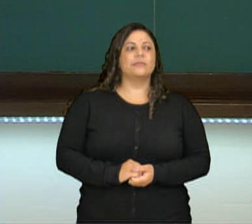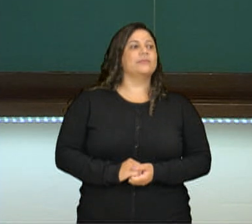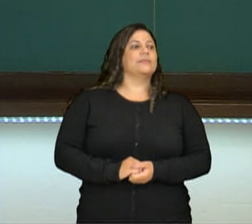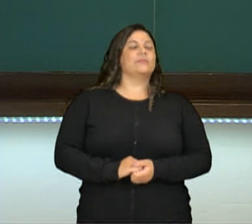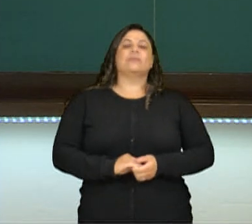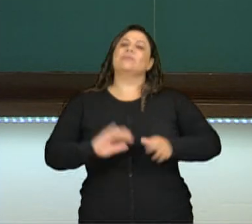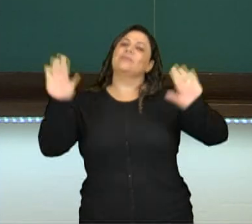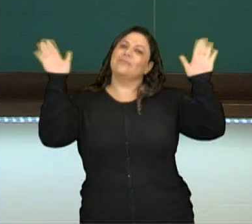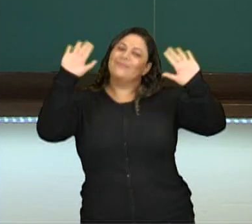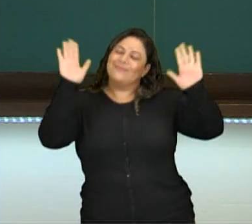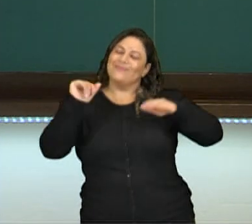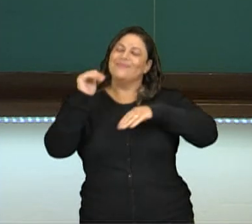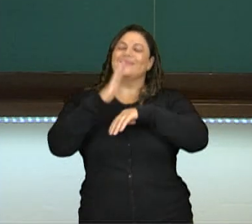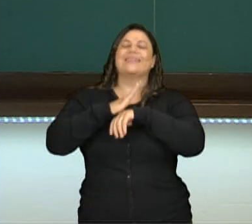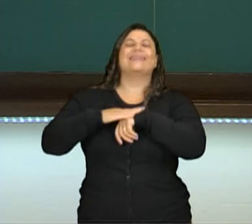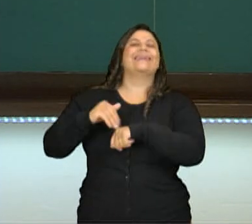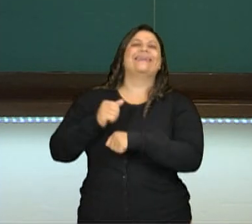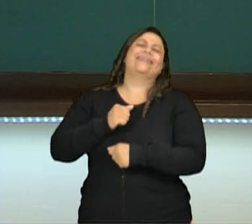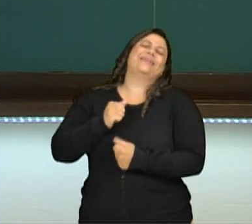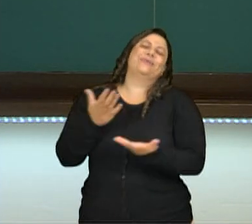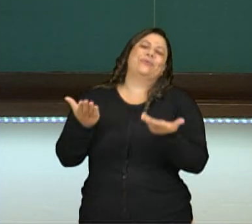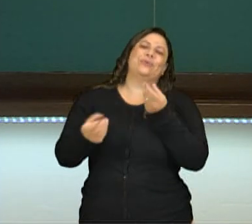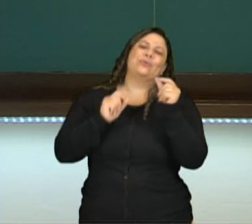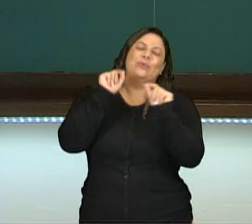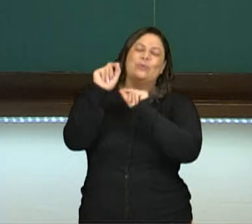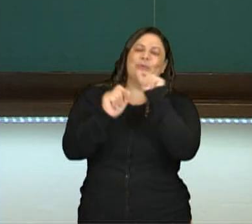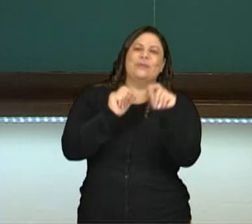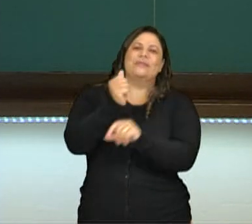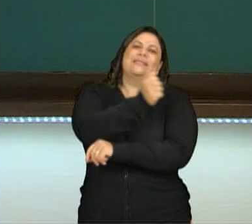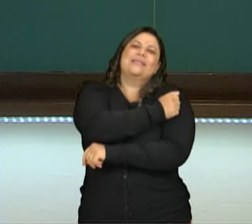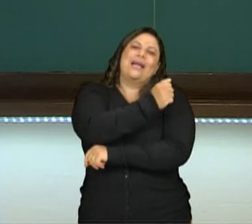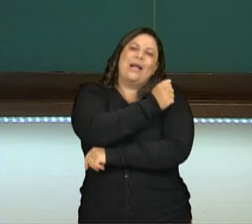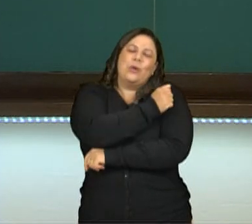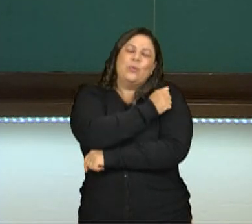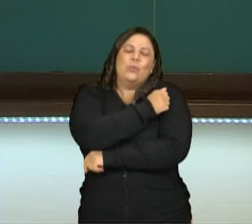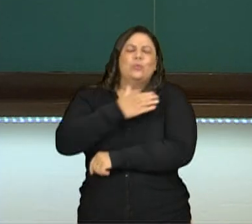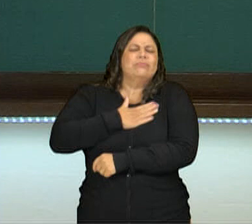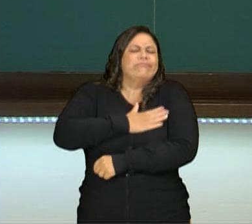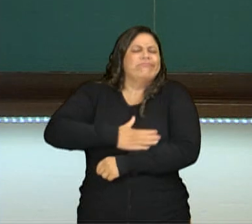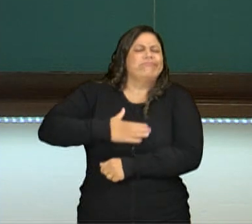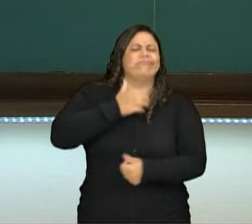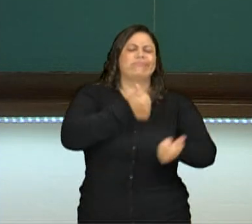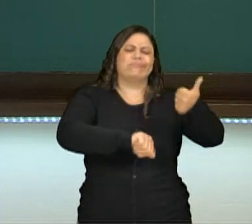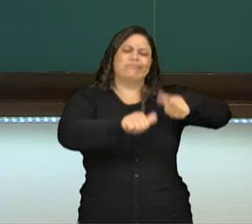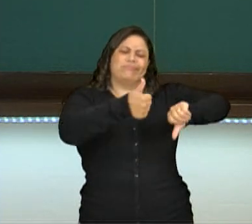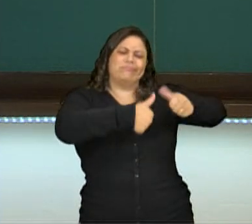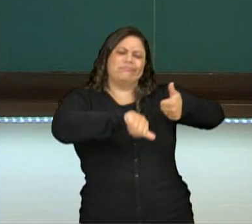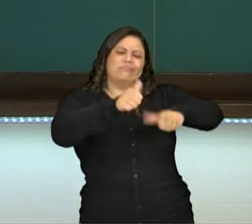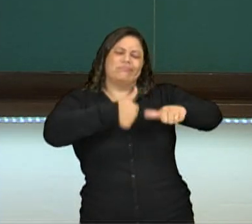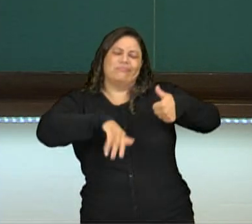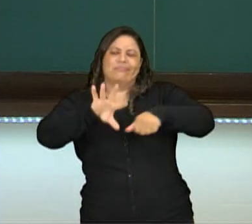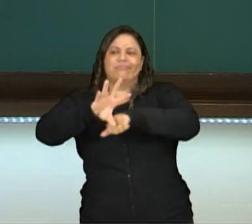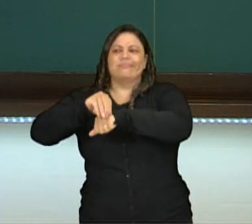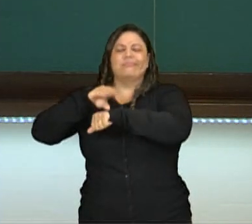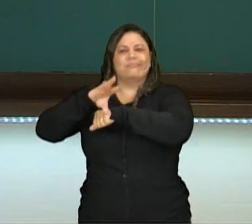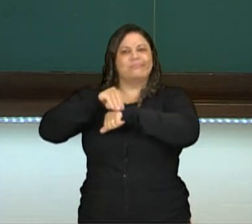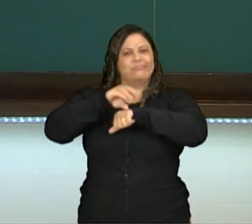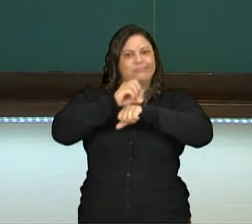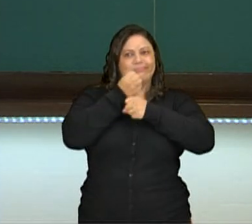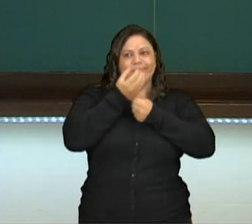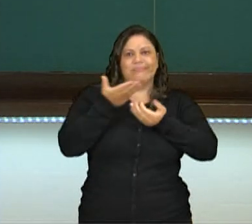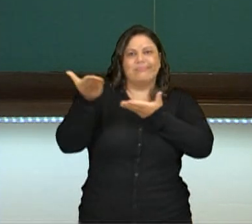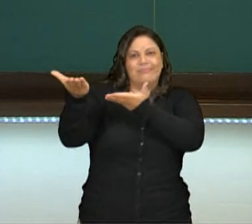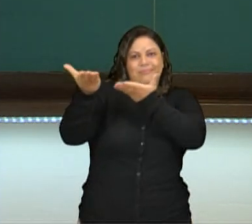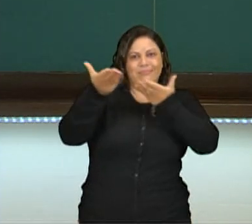Olá, estimados alunos, amantes da química e do conhecimento, muito bem-vindo para mais uma aula. Nesta em questão, nós